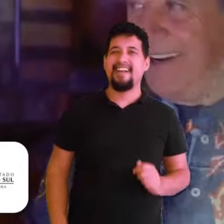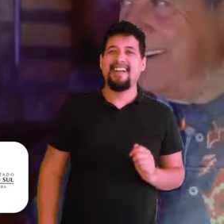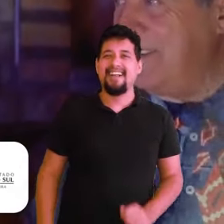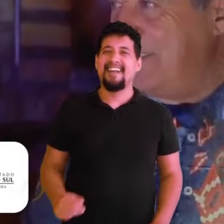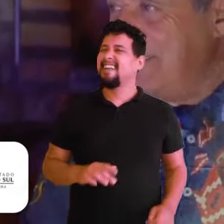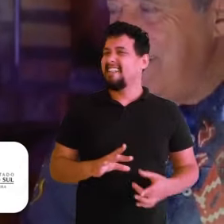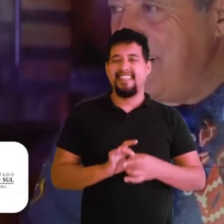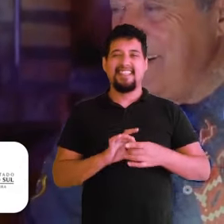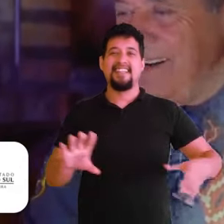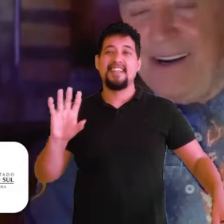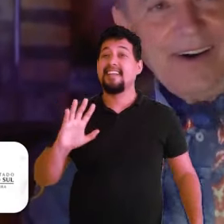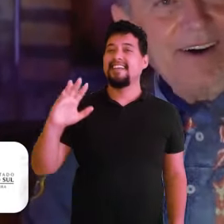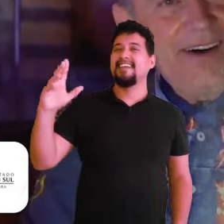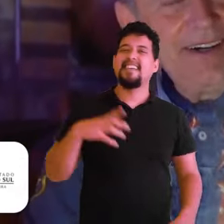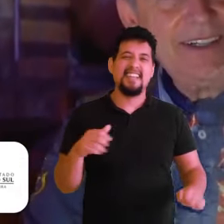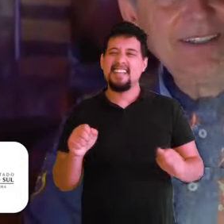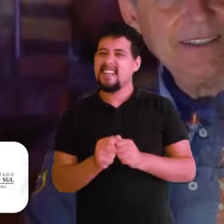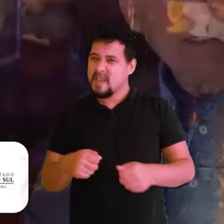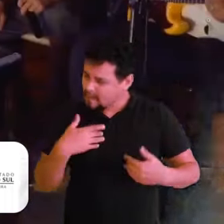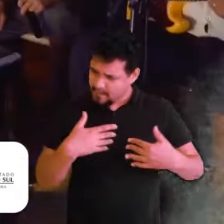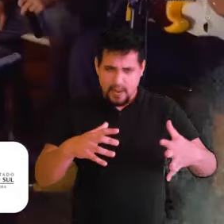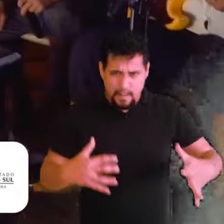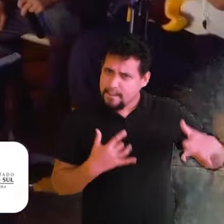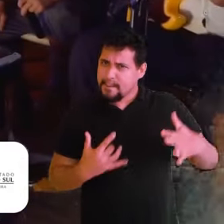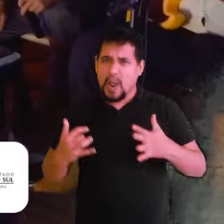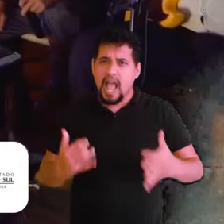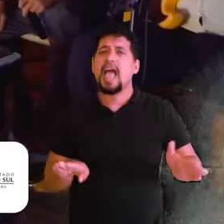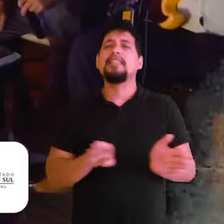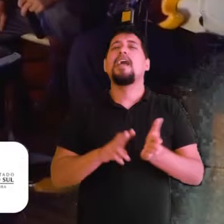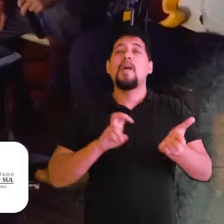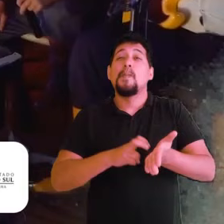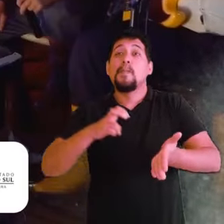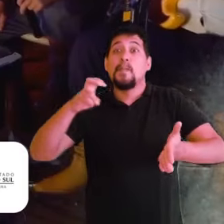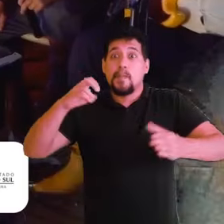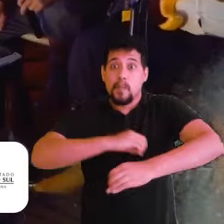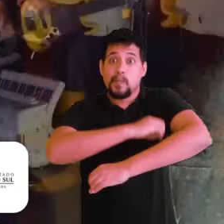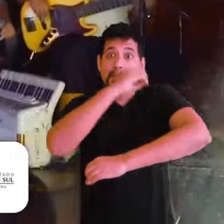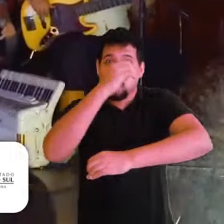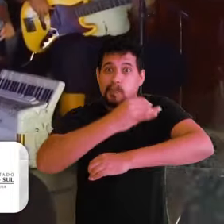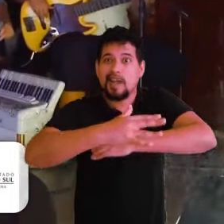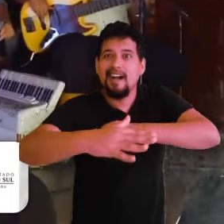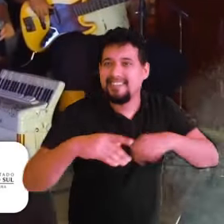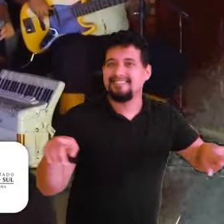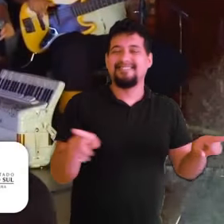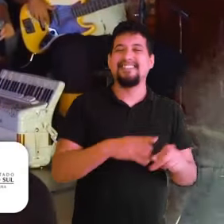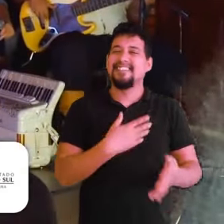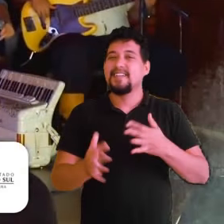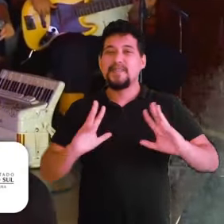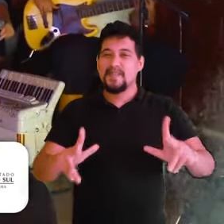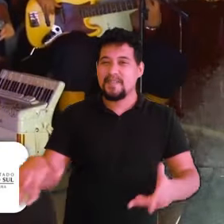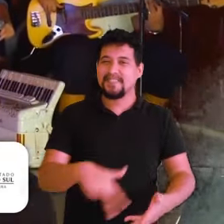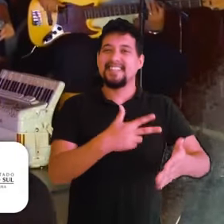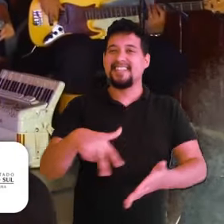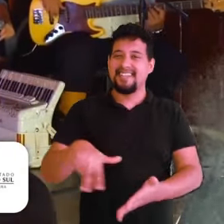dia clarear. Não tão com raio decide, levanta a poeira no balanço da maneira, todo mundo sai dançar. E vamos lá, pode